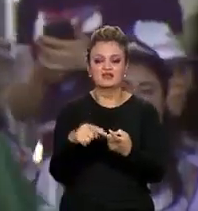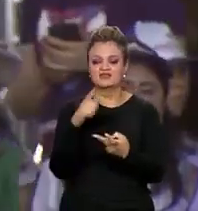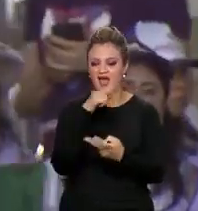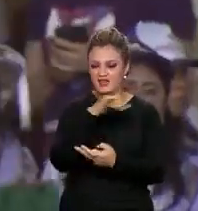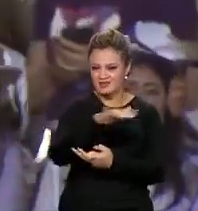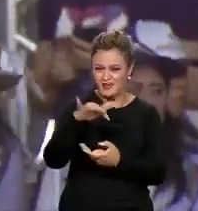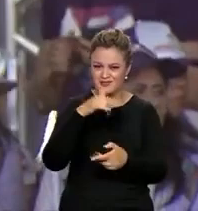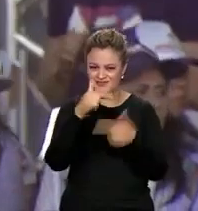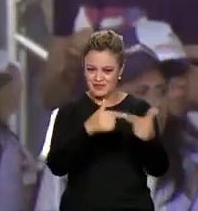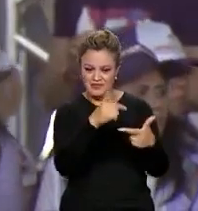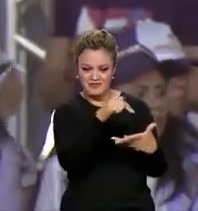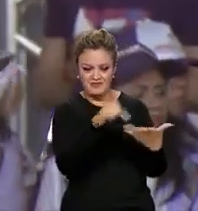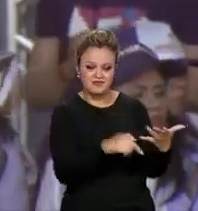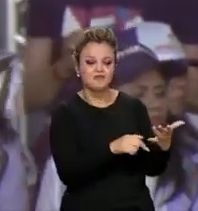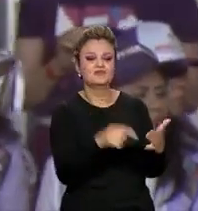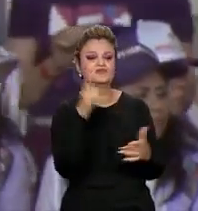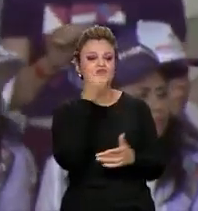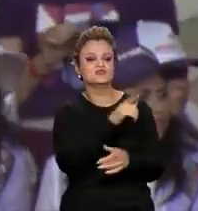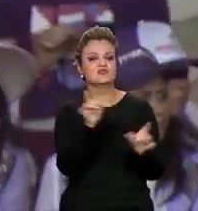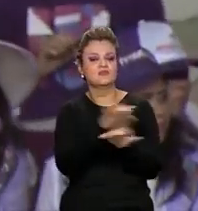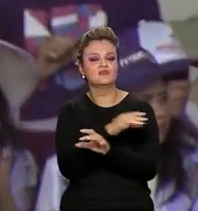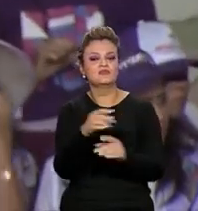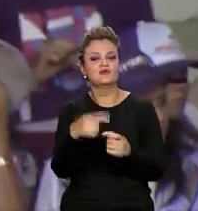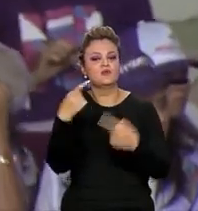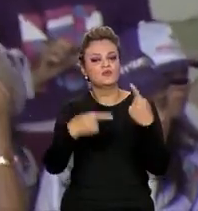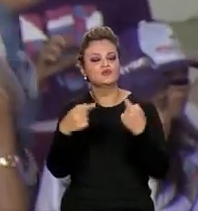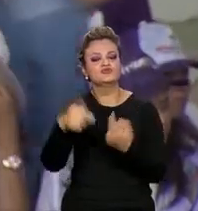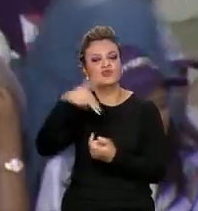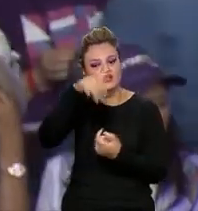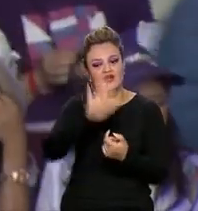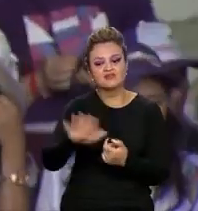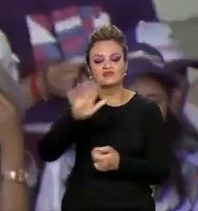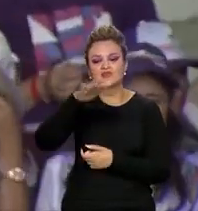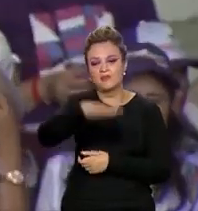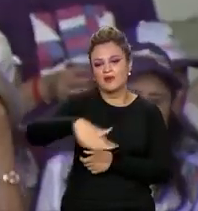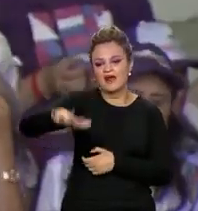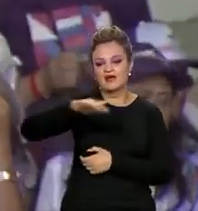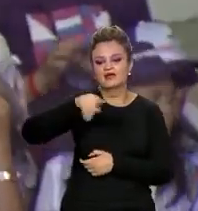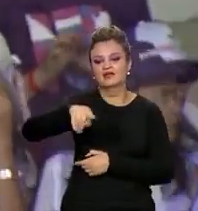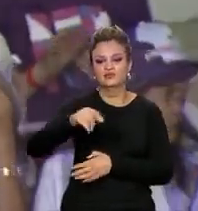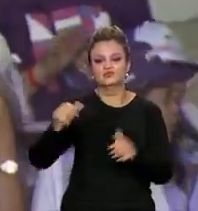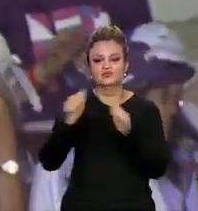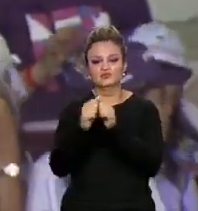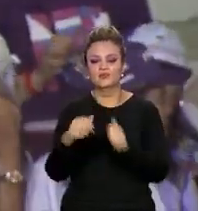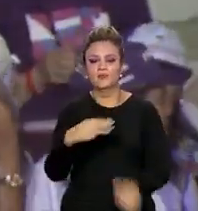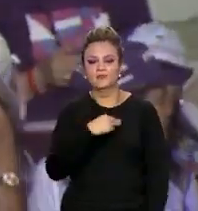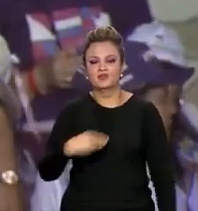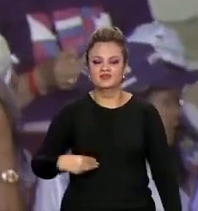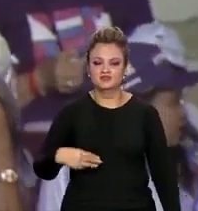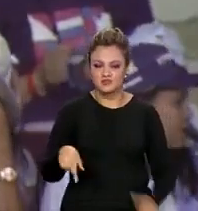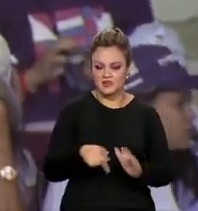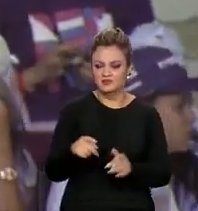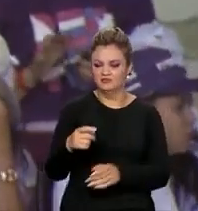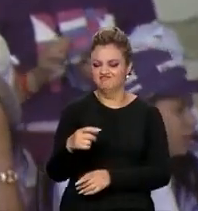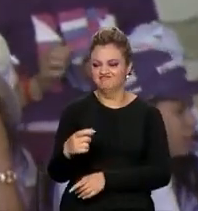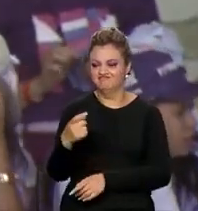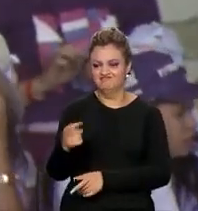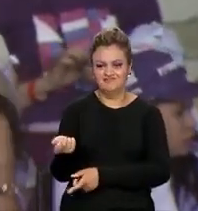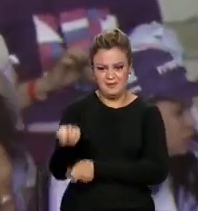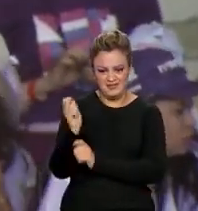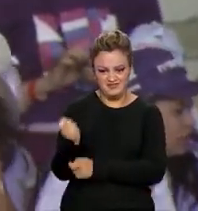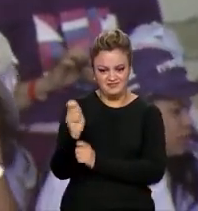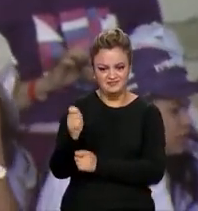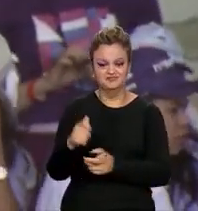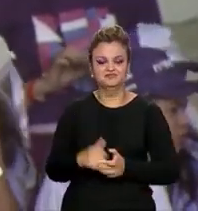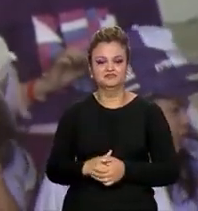das águas para que nós possamos fechar uma política nacional para esse setor juntamente com o ministro da Pesca nós estamos